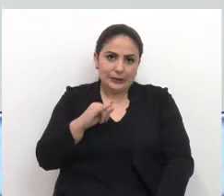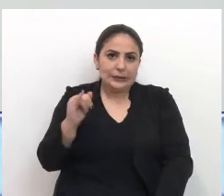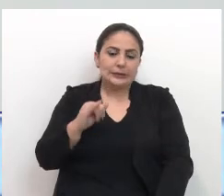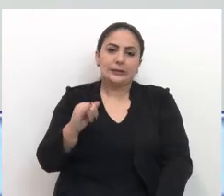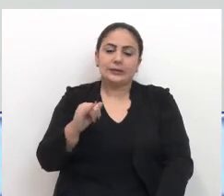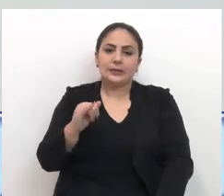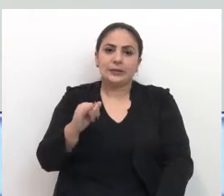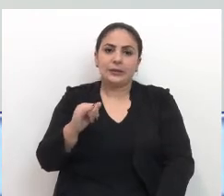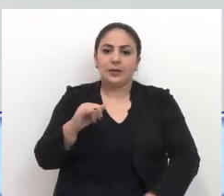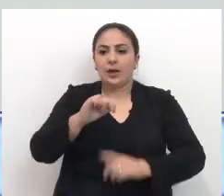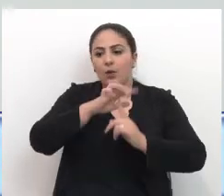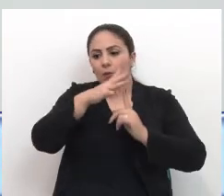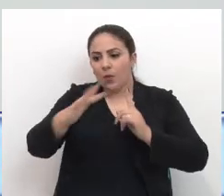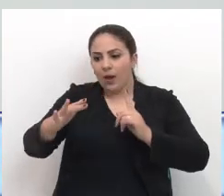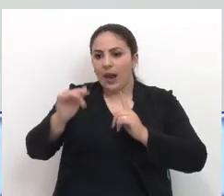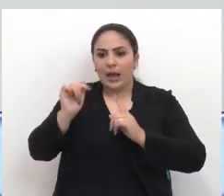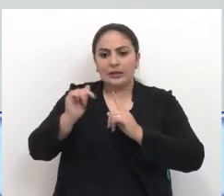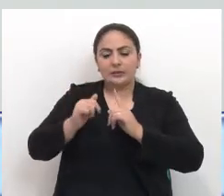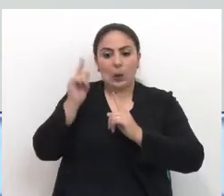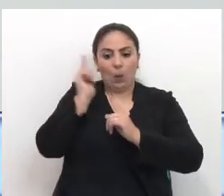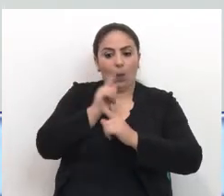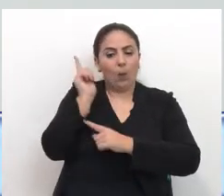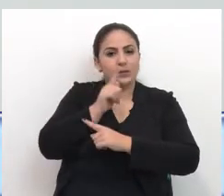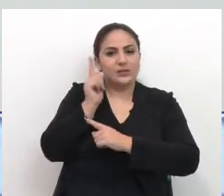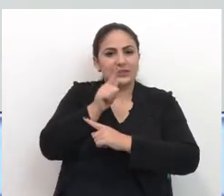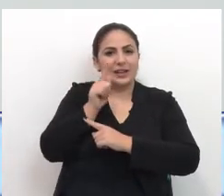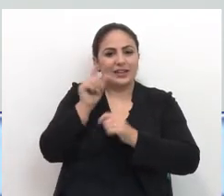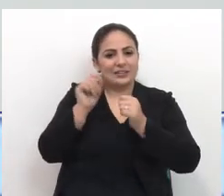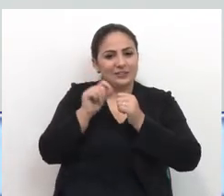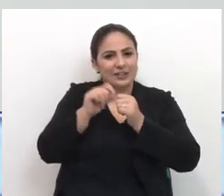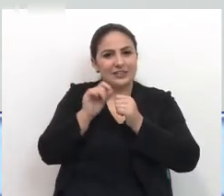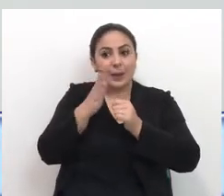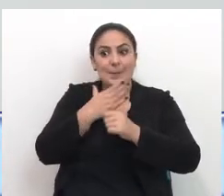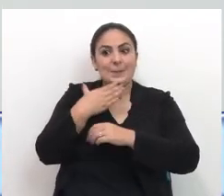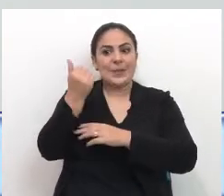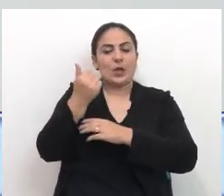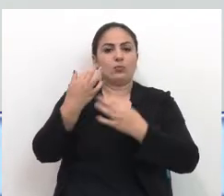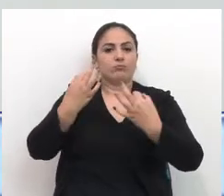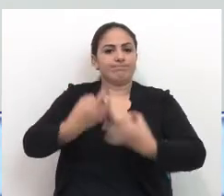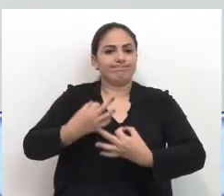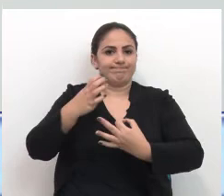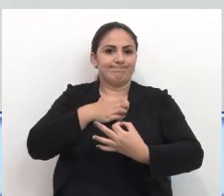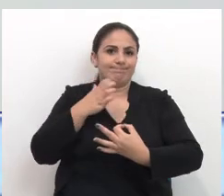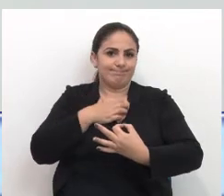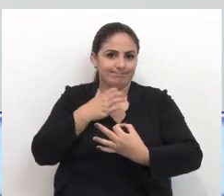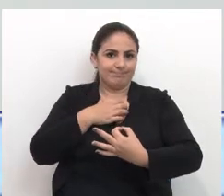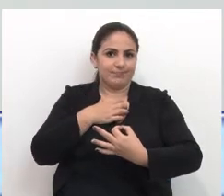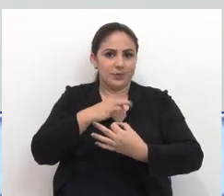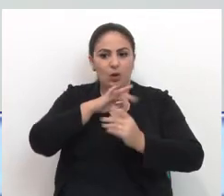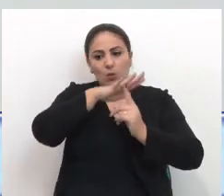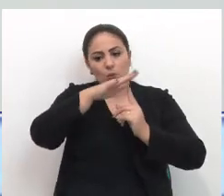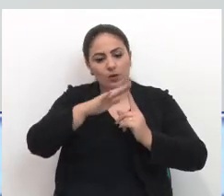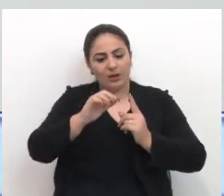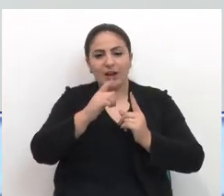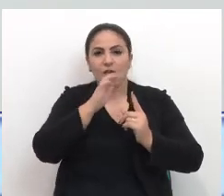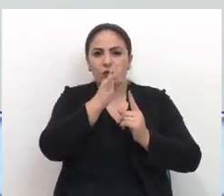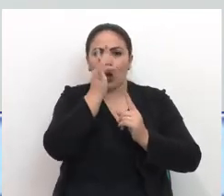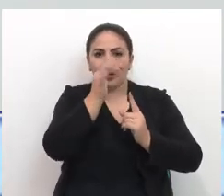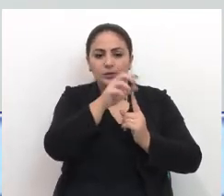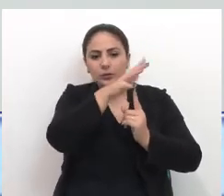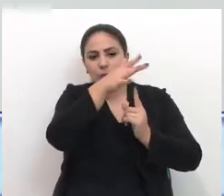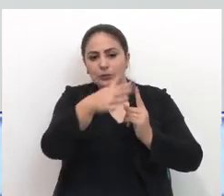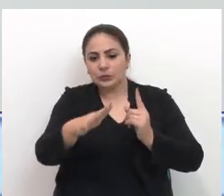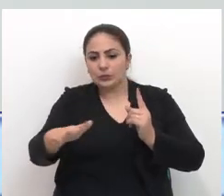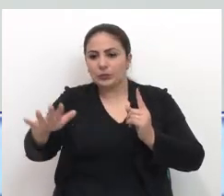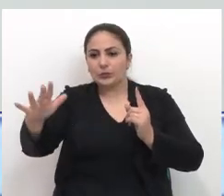na polinização. Tá? Parece que foram projetadas, elas conseguem fazer com melhor eficiência a polinização de